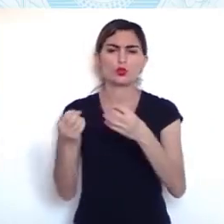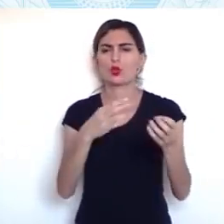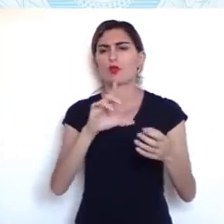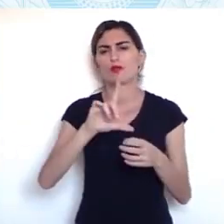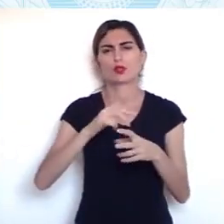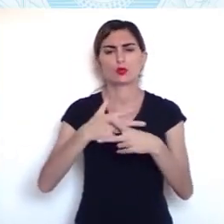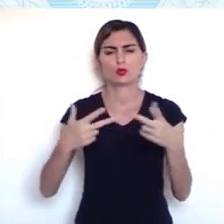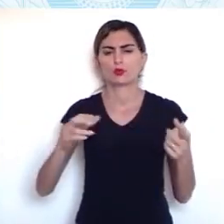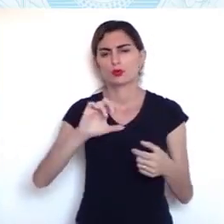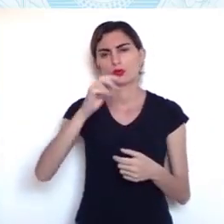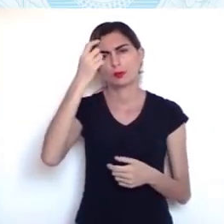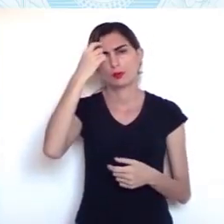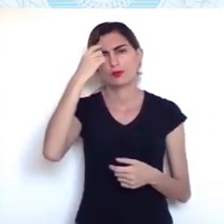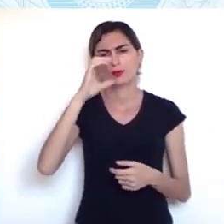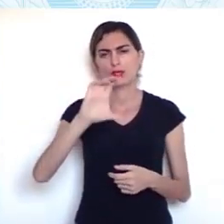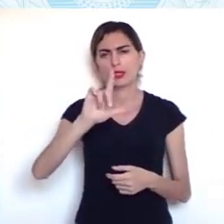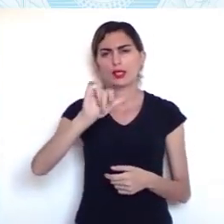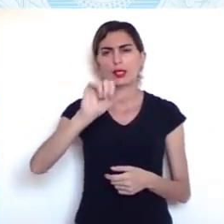valores clássicos,